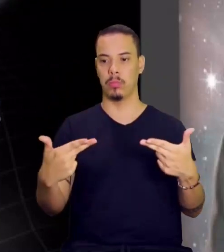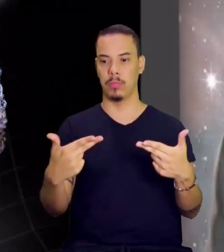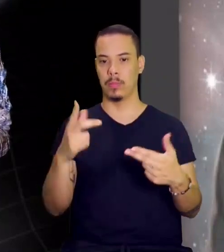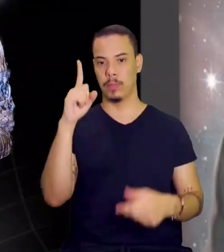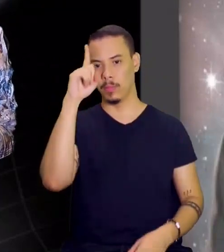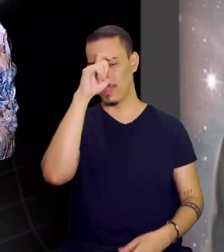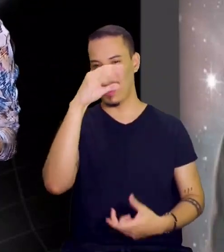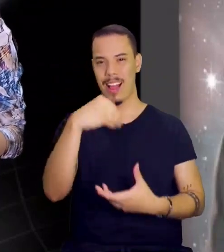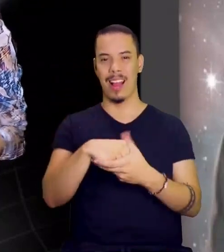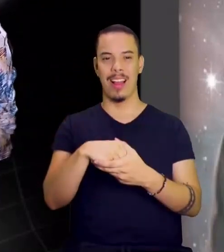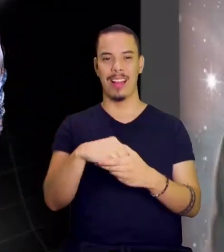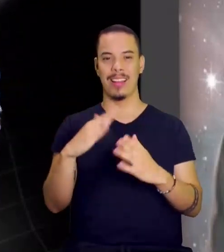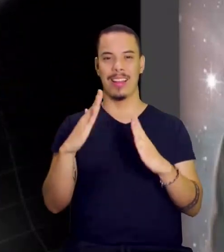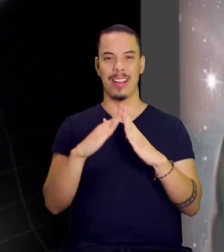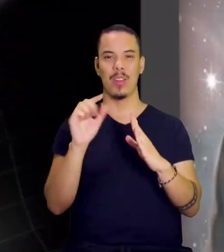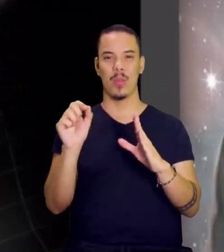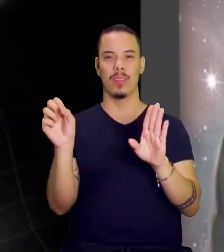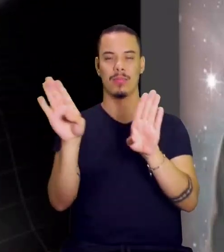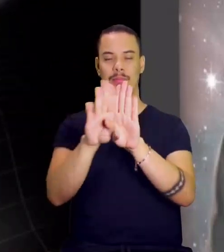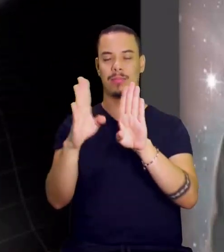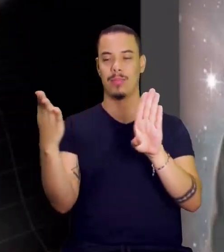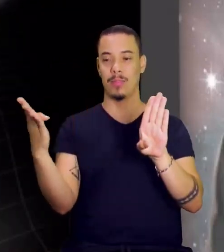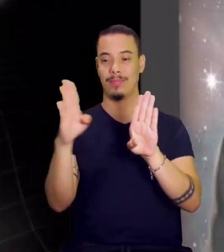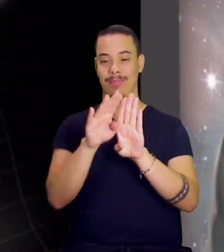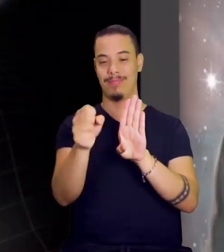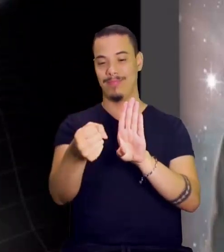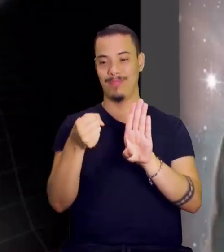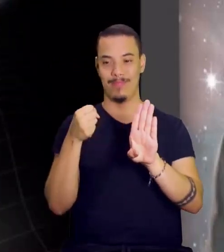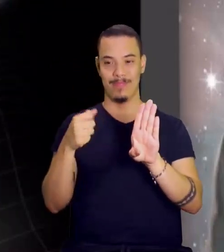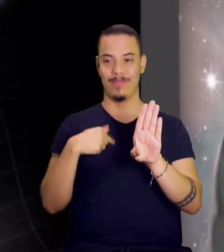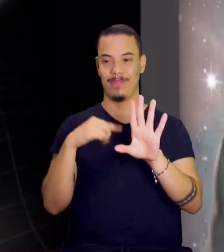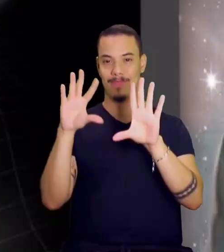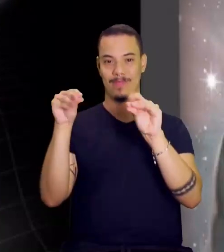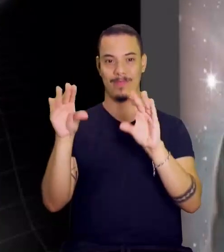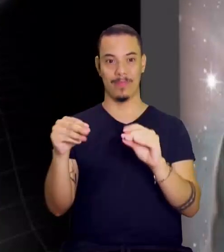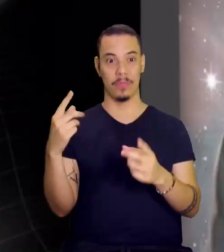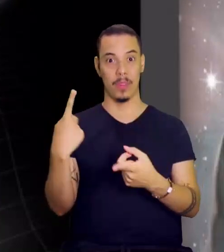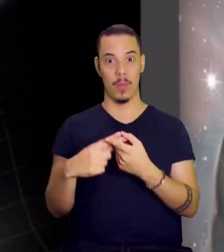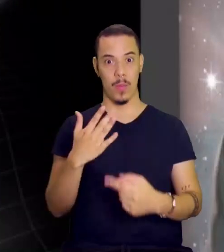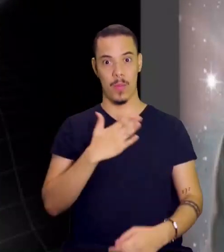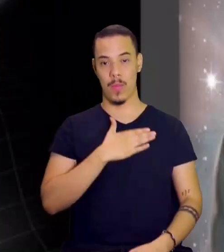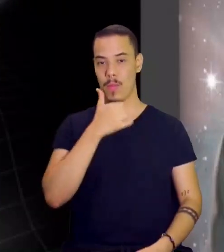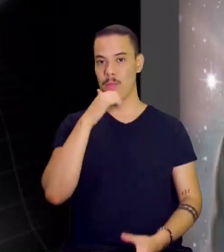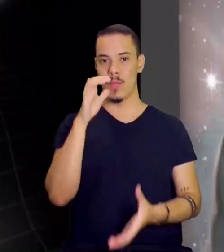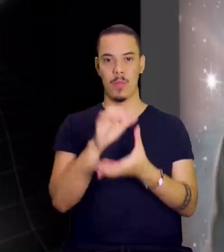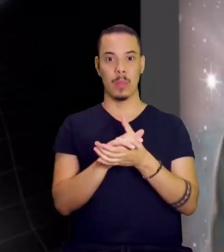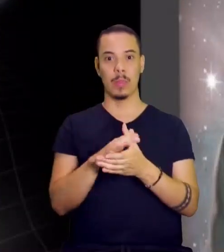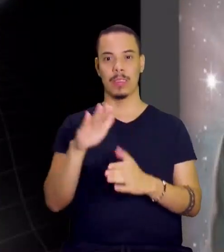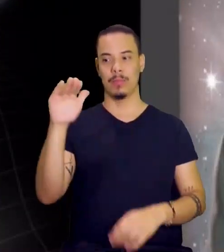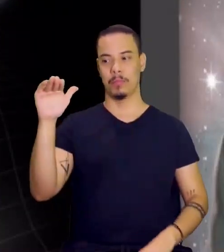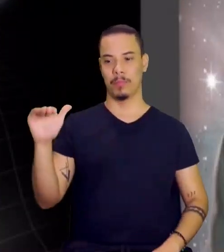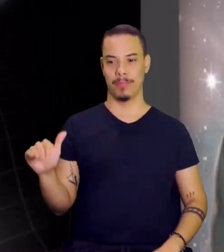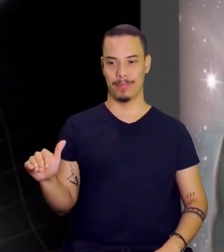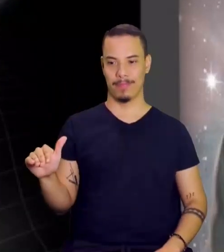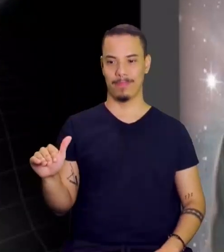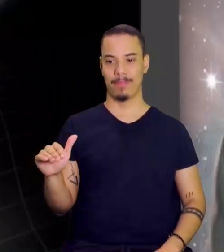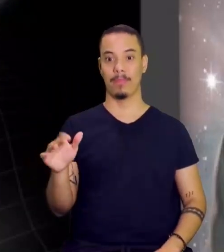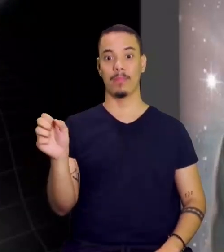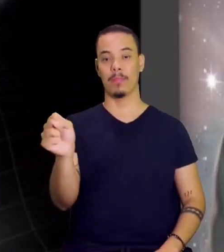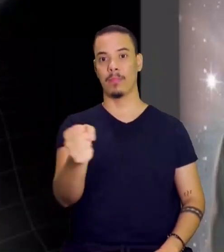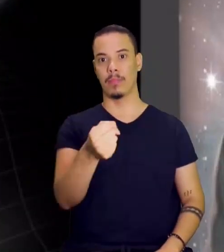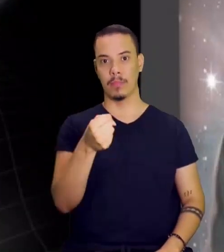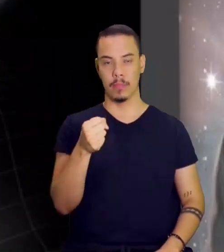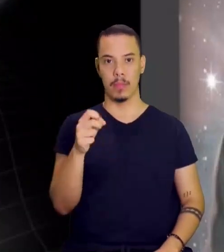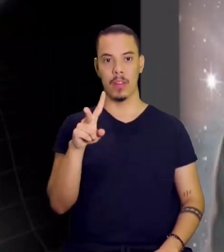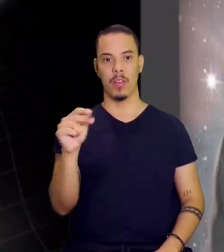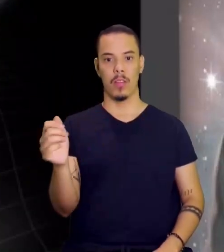o guarda-roupa, né? Pelo menos eu que tenho que mexer, que a minha esposa é bem pequenininha, não vai dar conta. O guarda-roupa, você vai empurrar ele